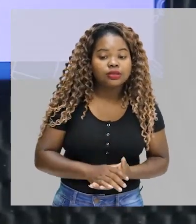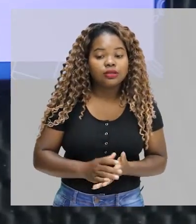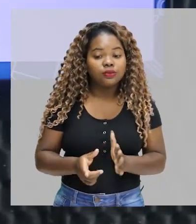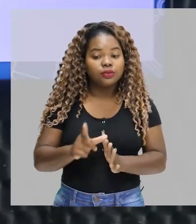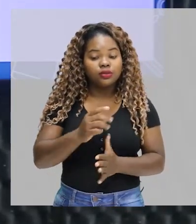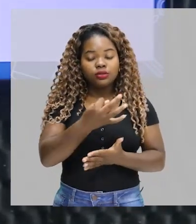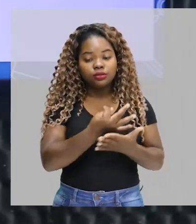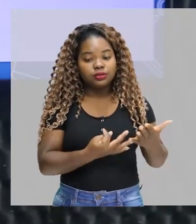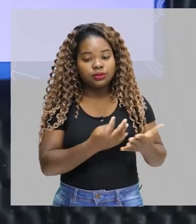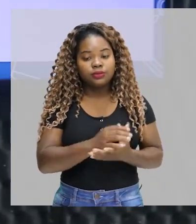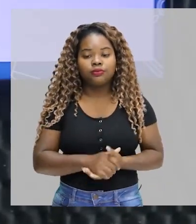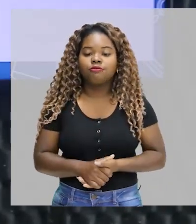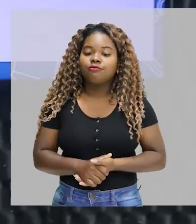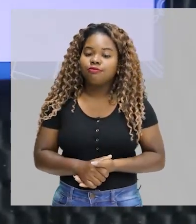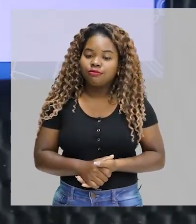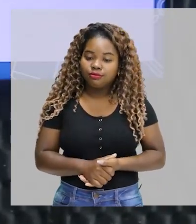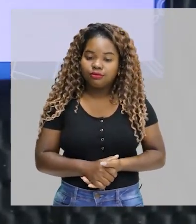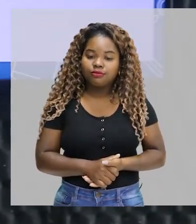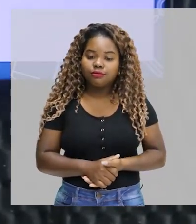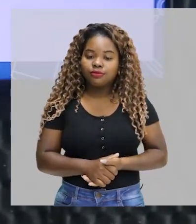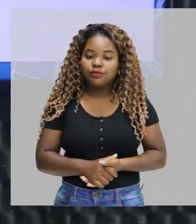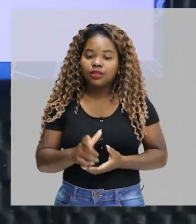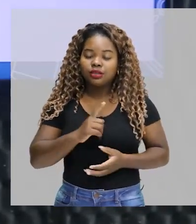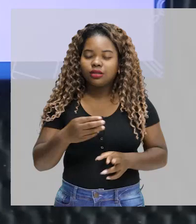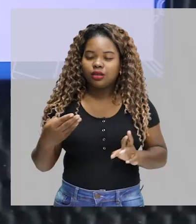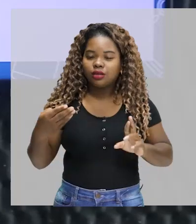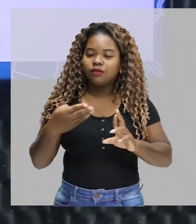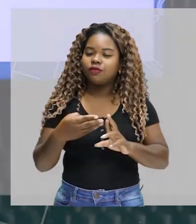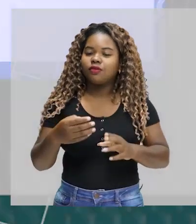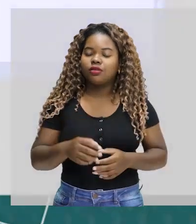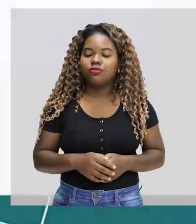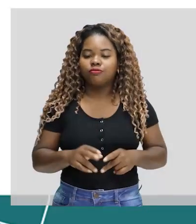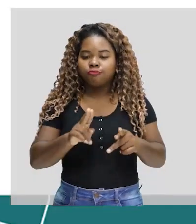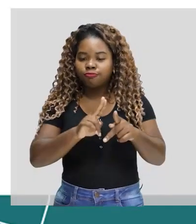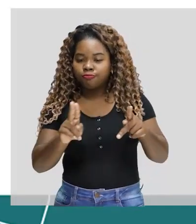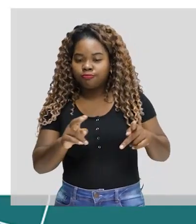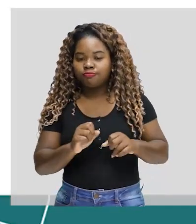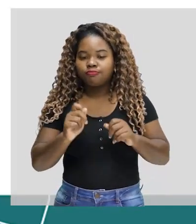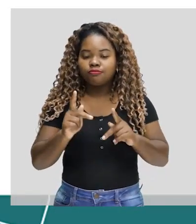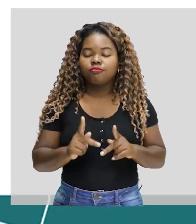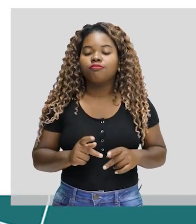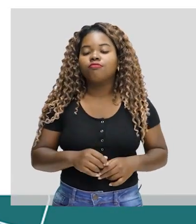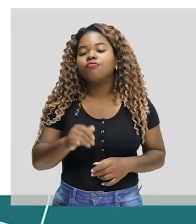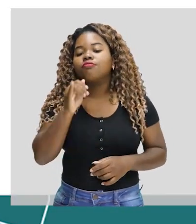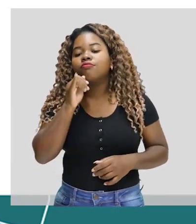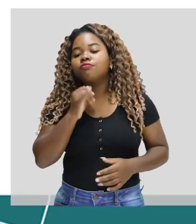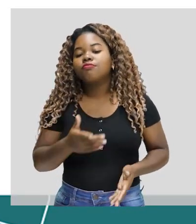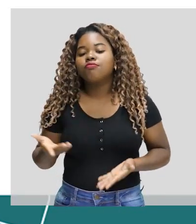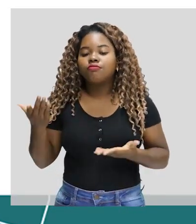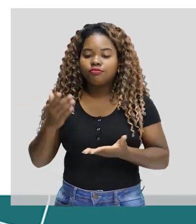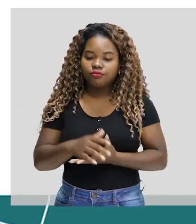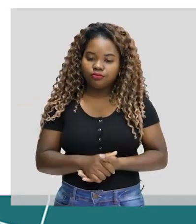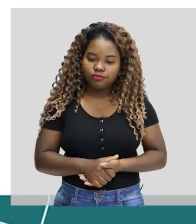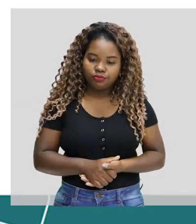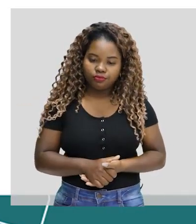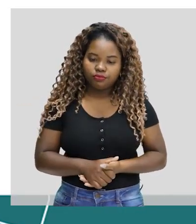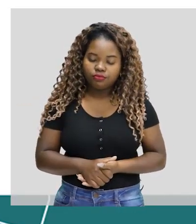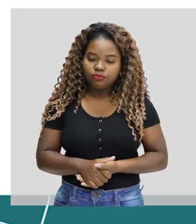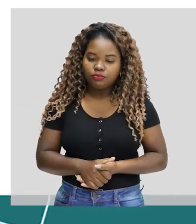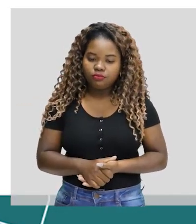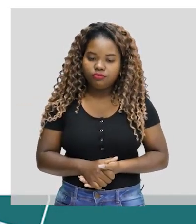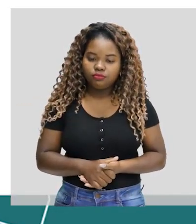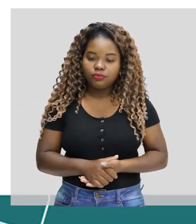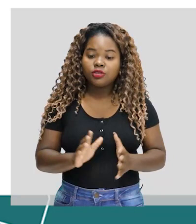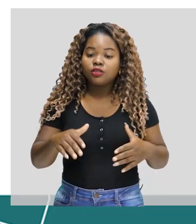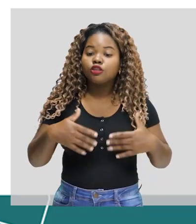tá? É aí que entra o aspecto da referência pronominal. Então, olha um exemplo. Michael is a singer. Qual